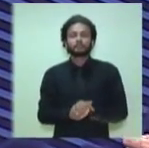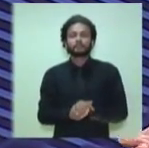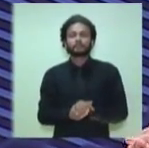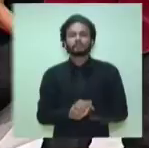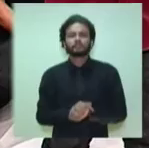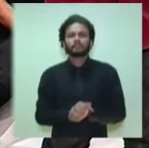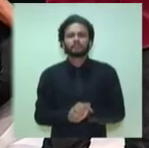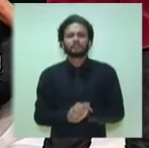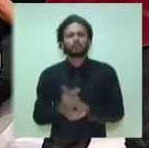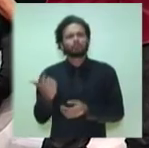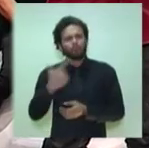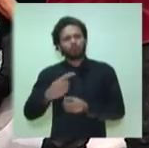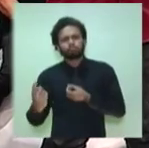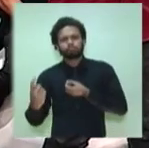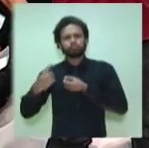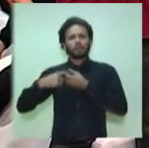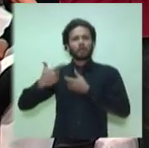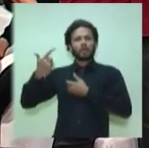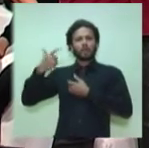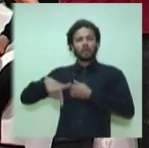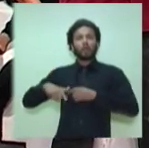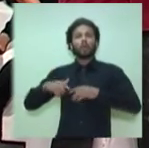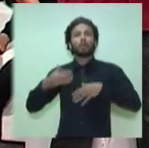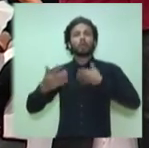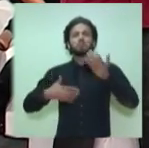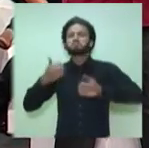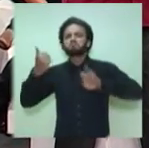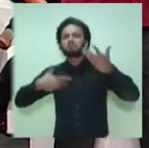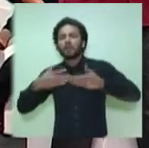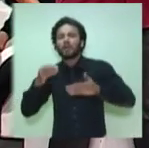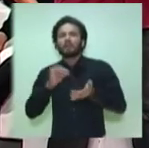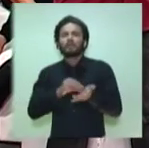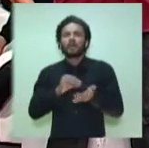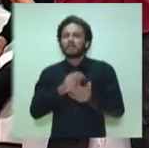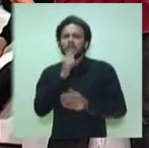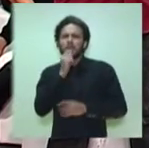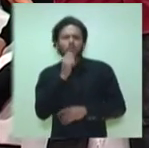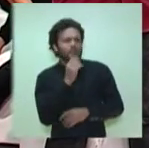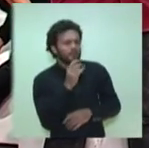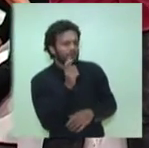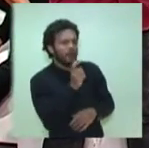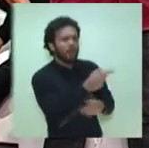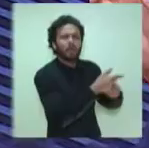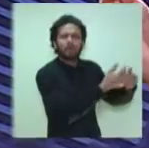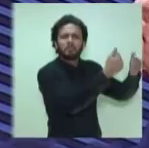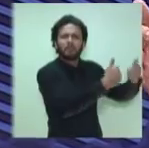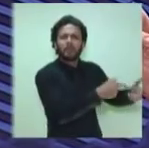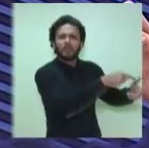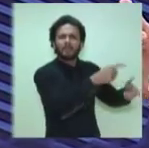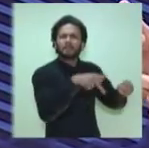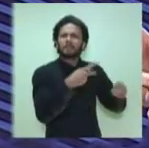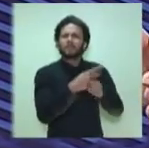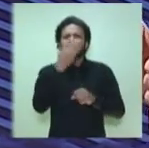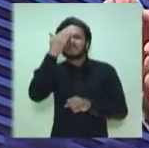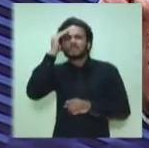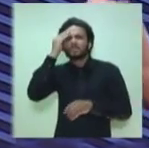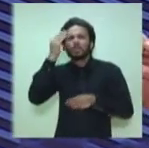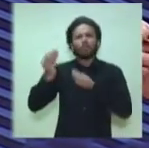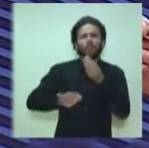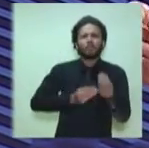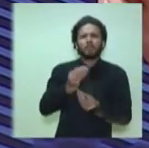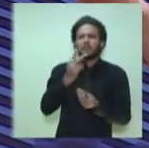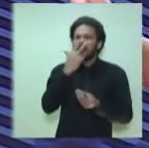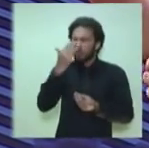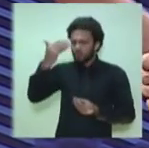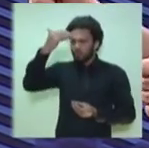voltando um pouco atrás, eu não sei se eu fiz um elogio ao candidato, não sei se depois eu entendi que ele